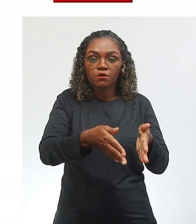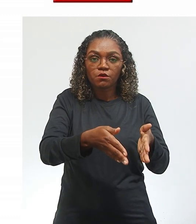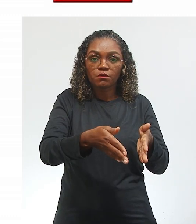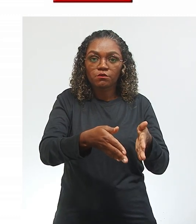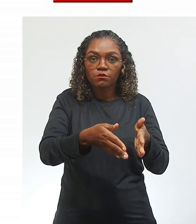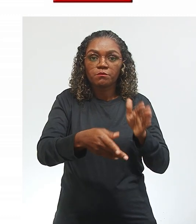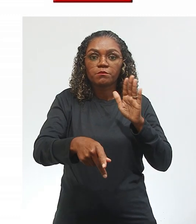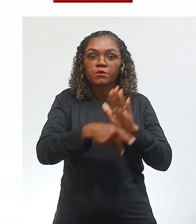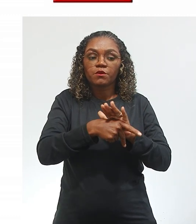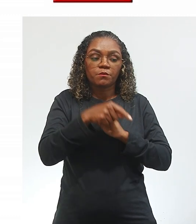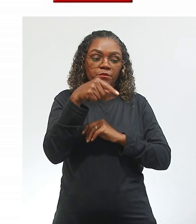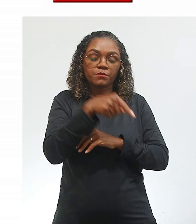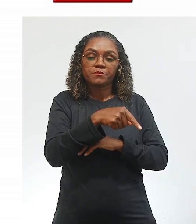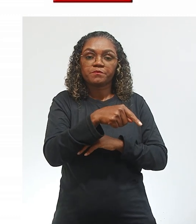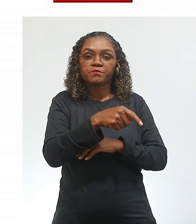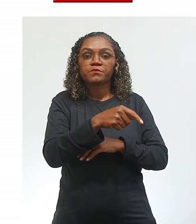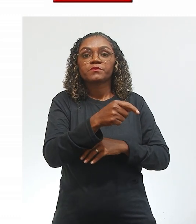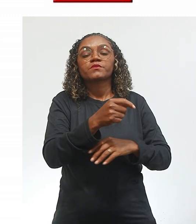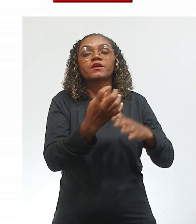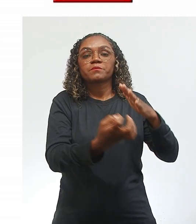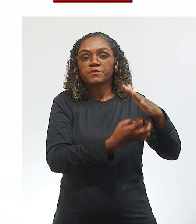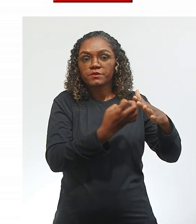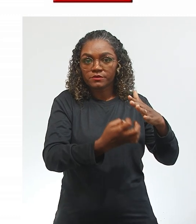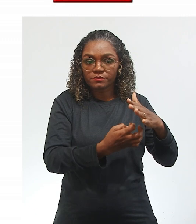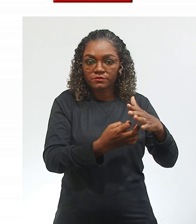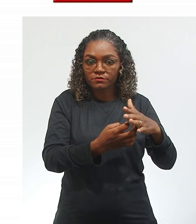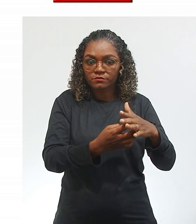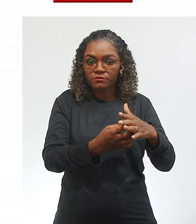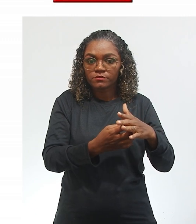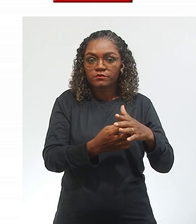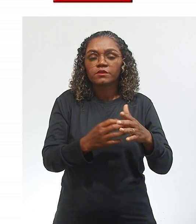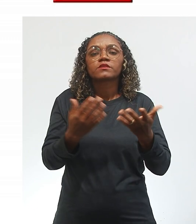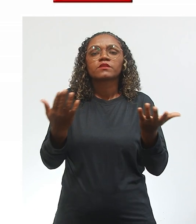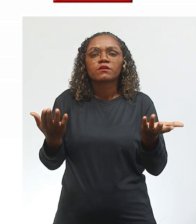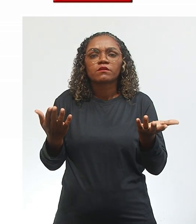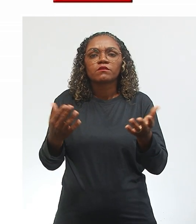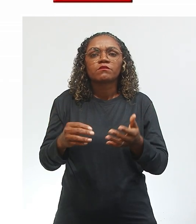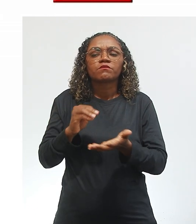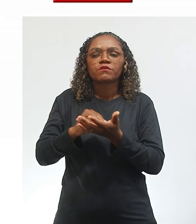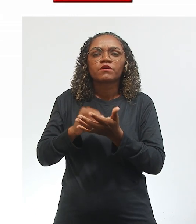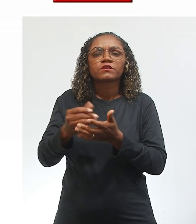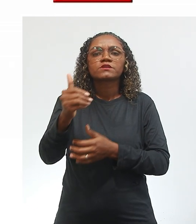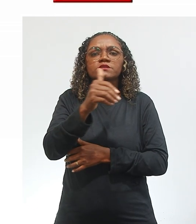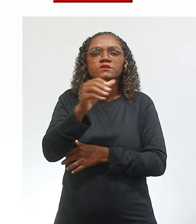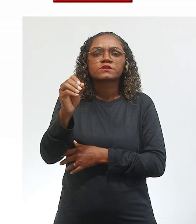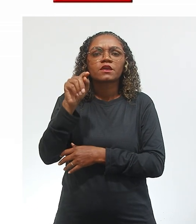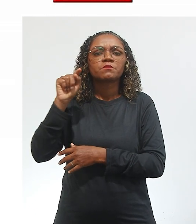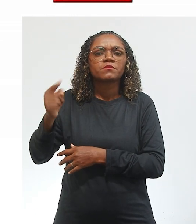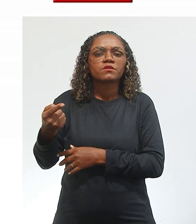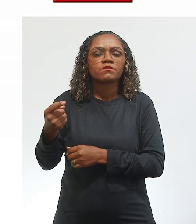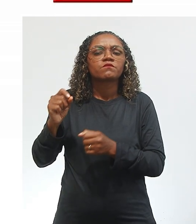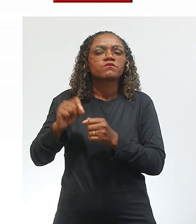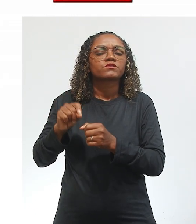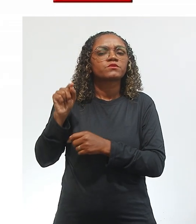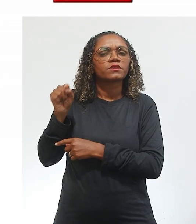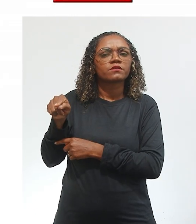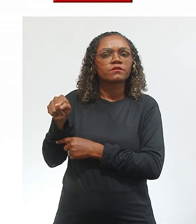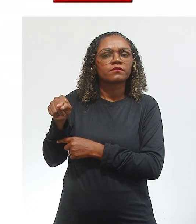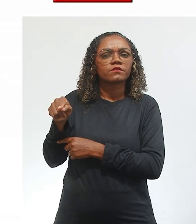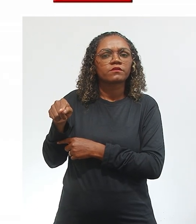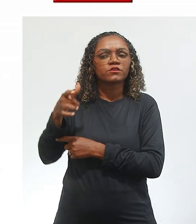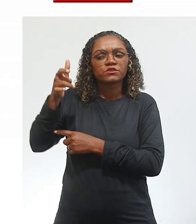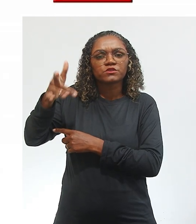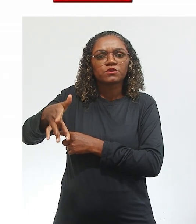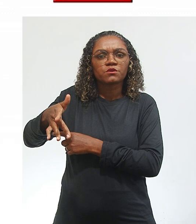empresa, aplicado lá no ativo da empresa. E faltou 200 menos 100, faltou 100 mil. O que seria chamado desse outro 100 mil?